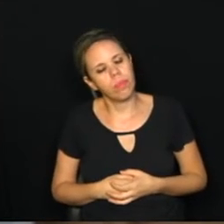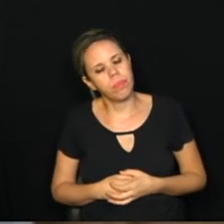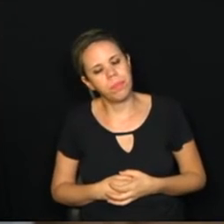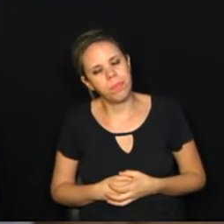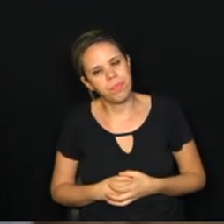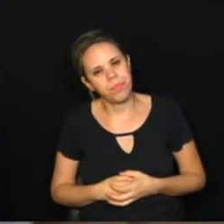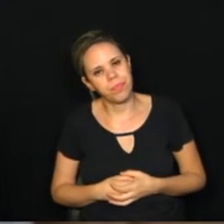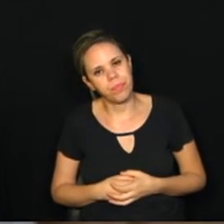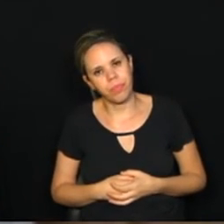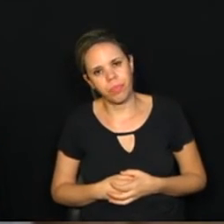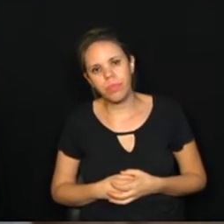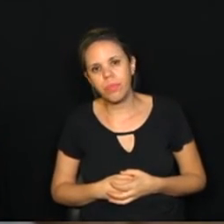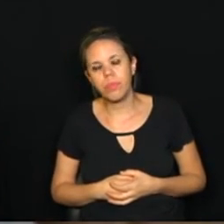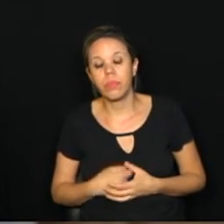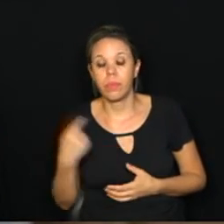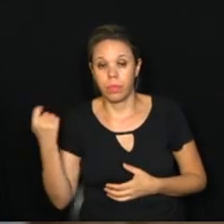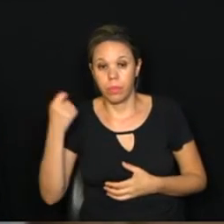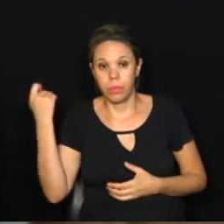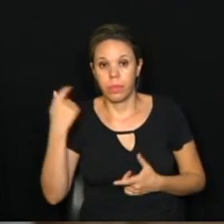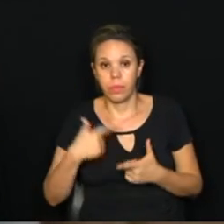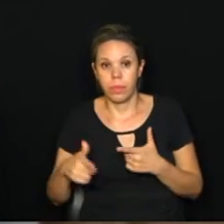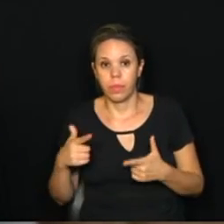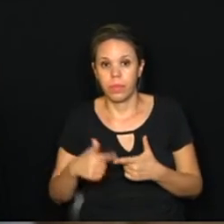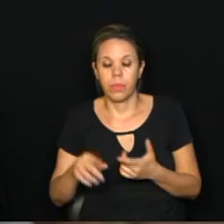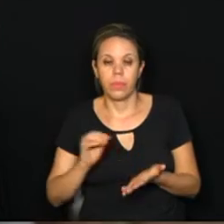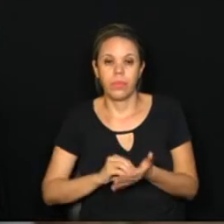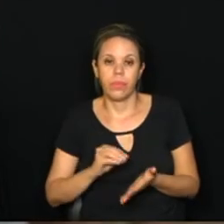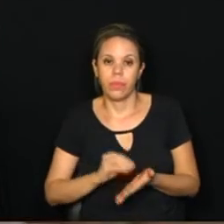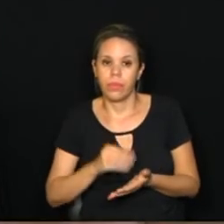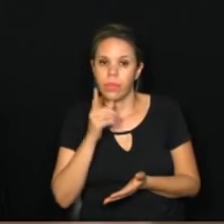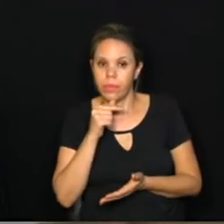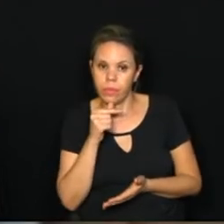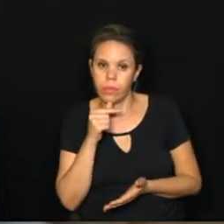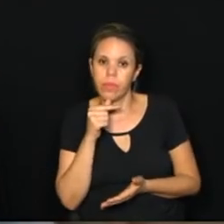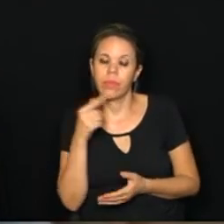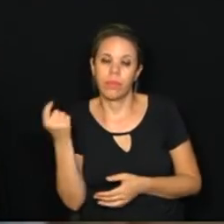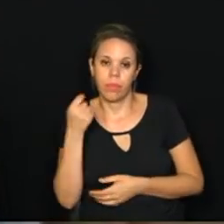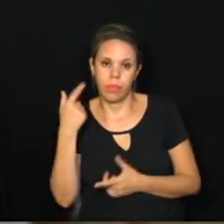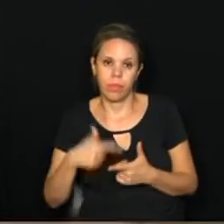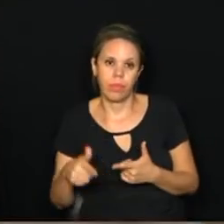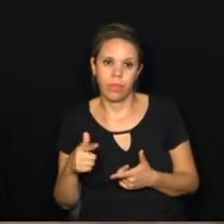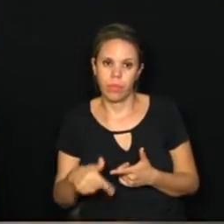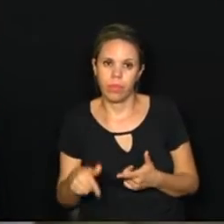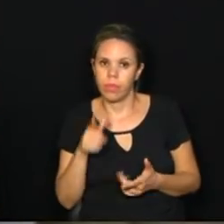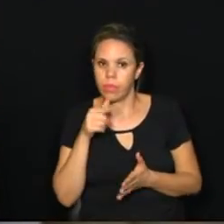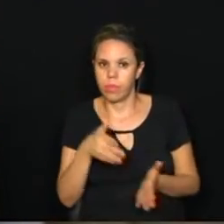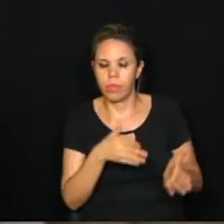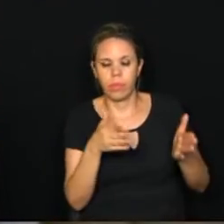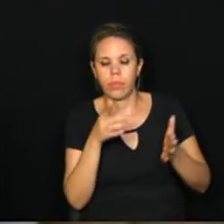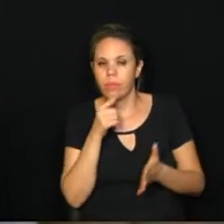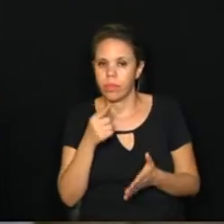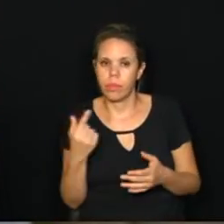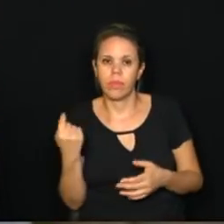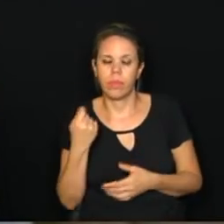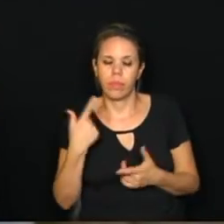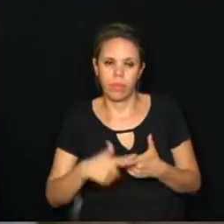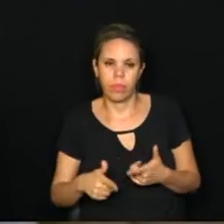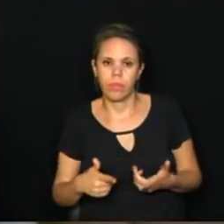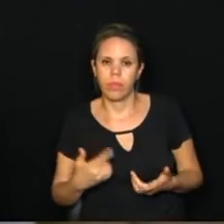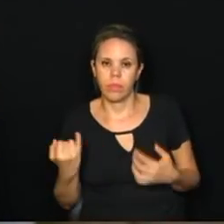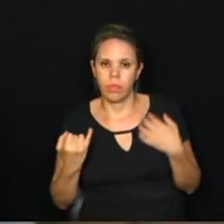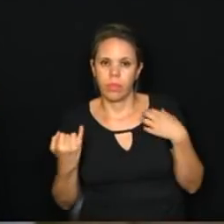um fato que é grave, que a crise de abastecimento é grave, a crise hídrica é grave, com impactos importantes, mas